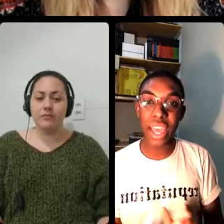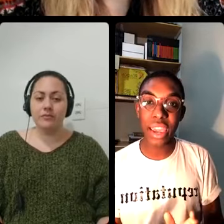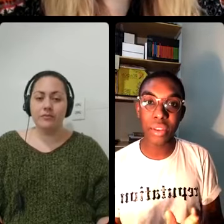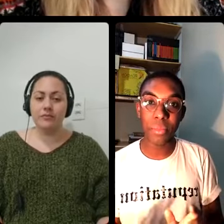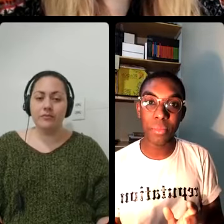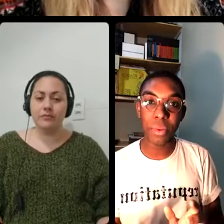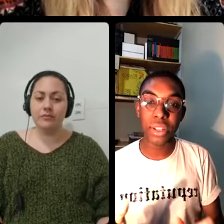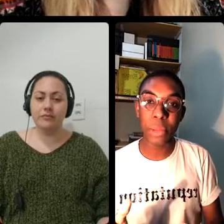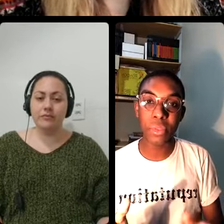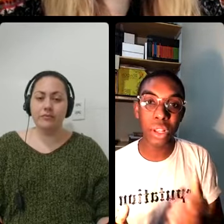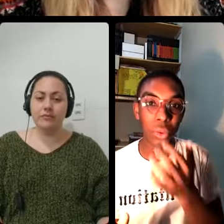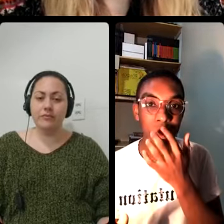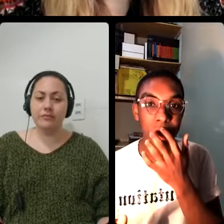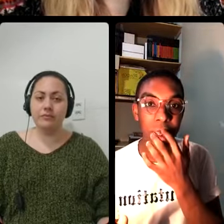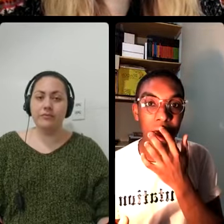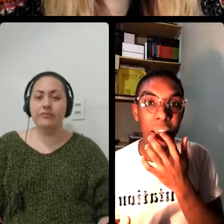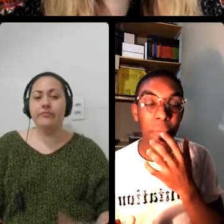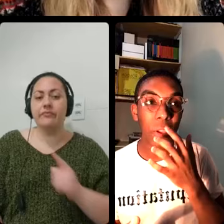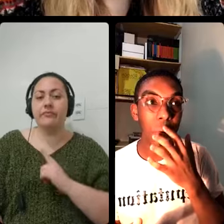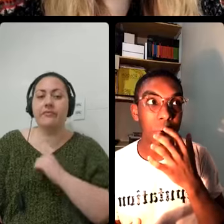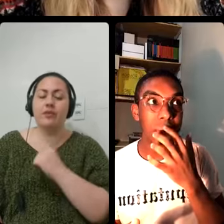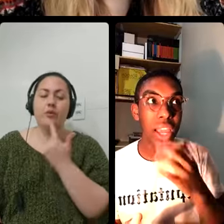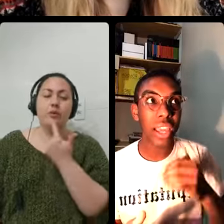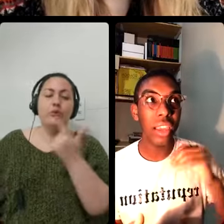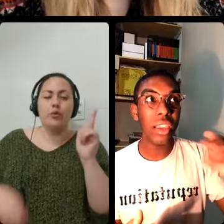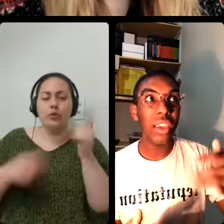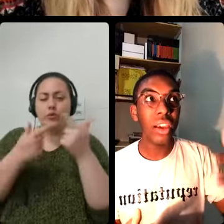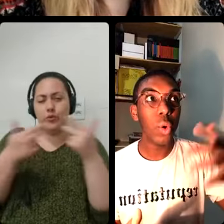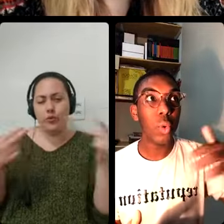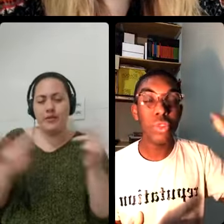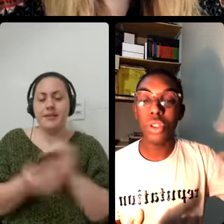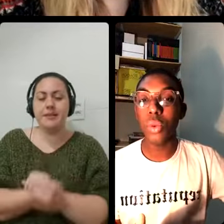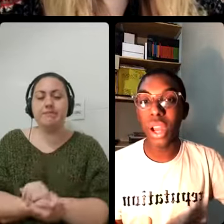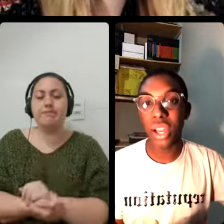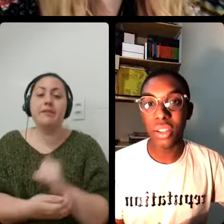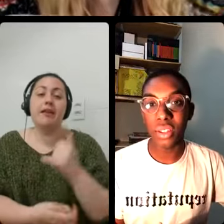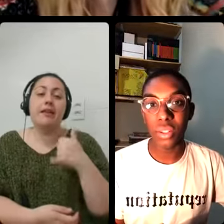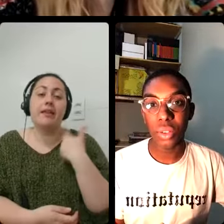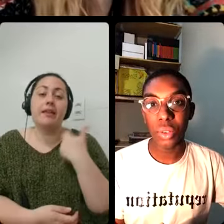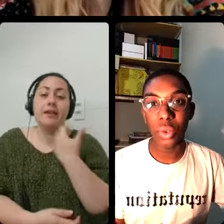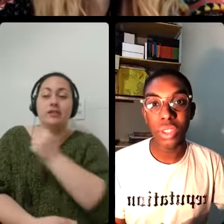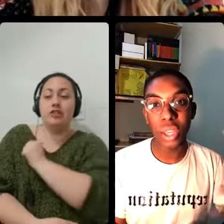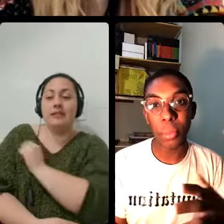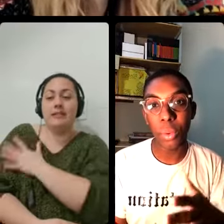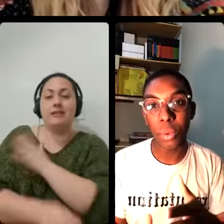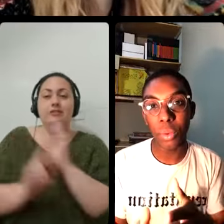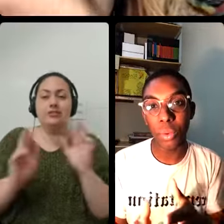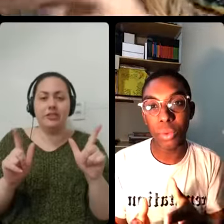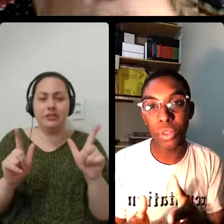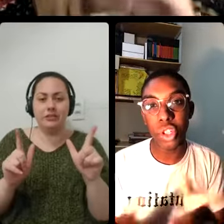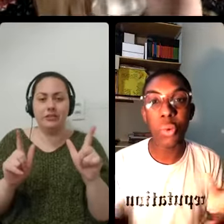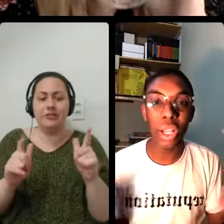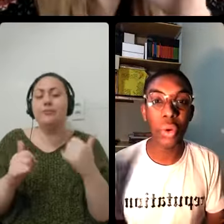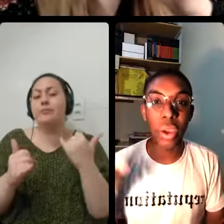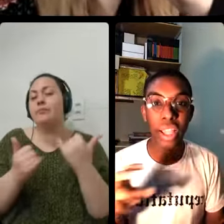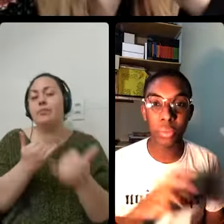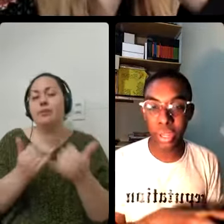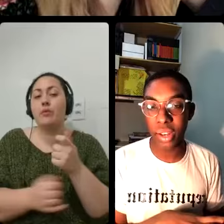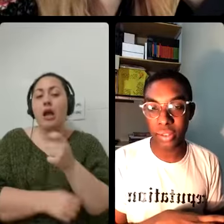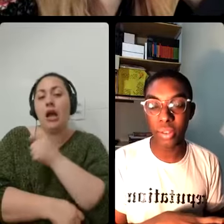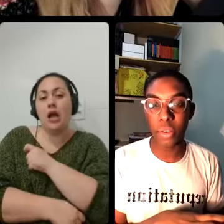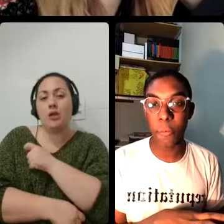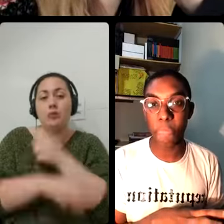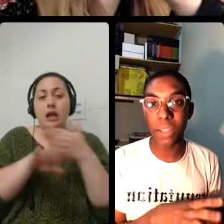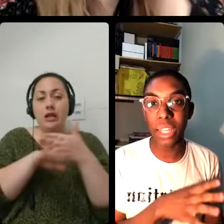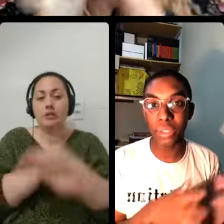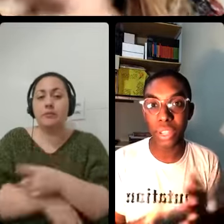de série. Por exemplo, os alunos que não conseguem continuar no tempo estipulado correto para